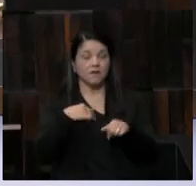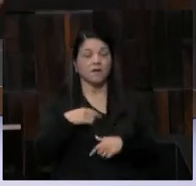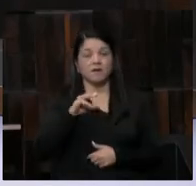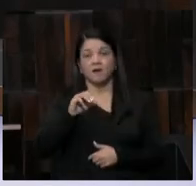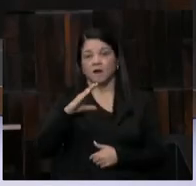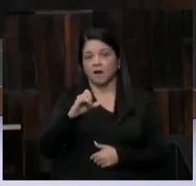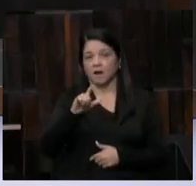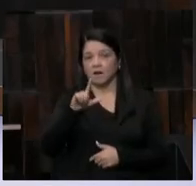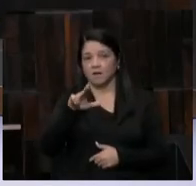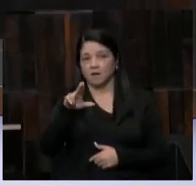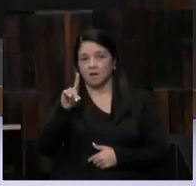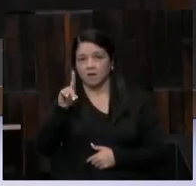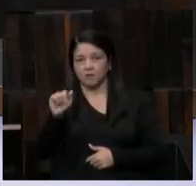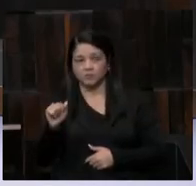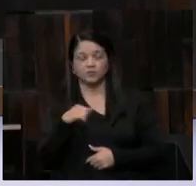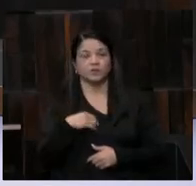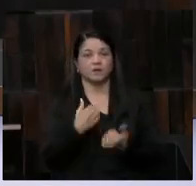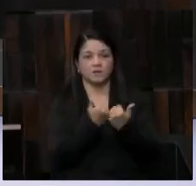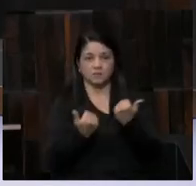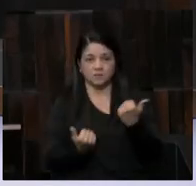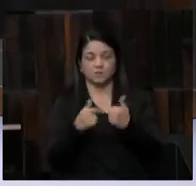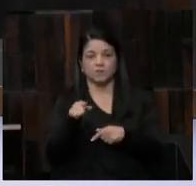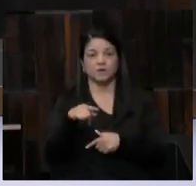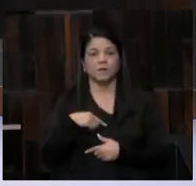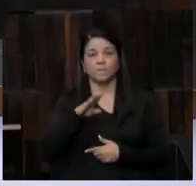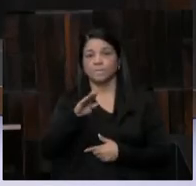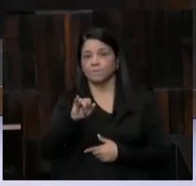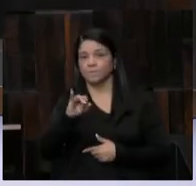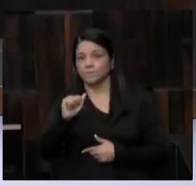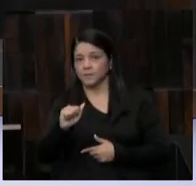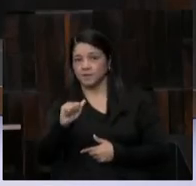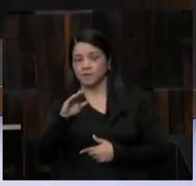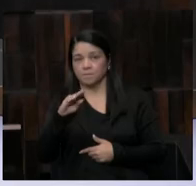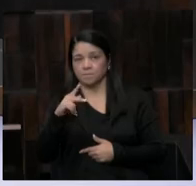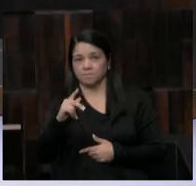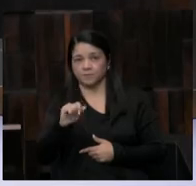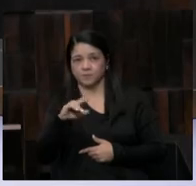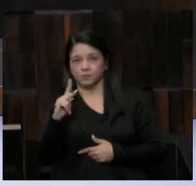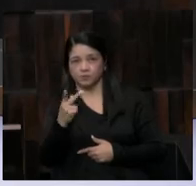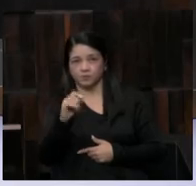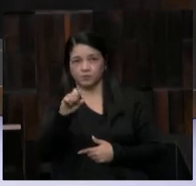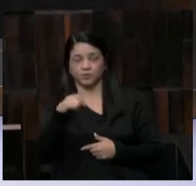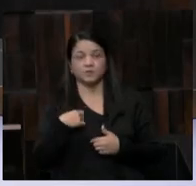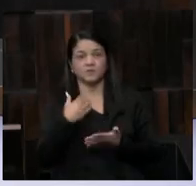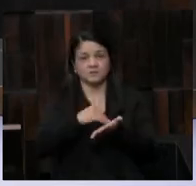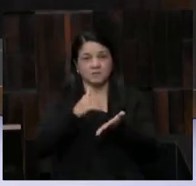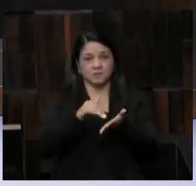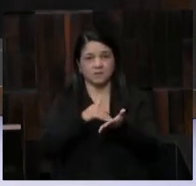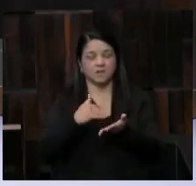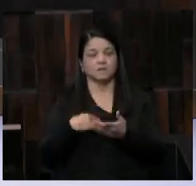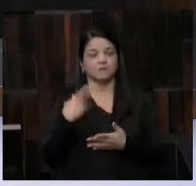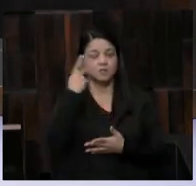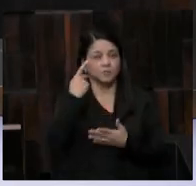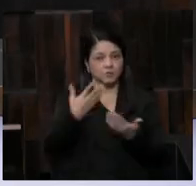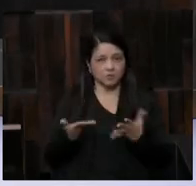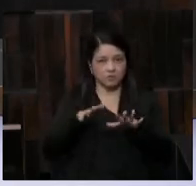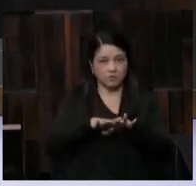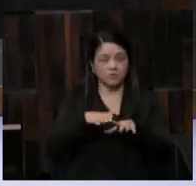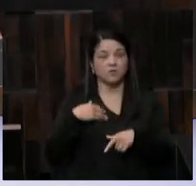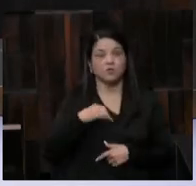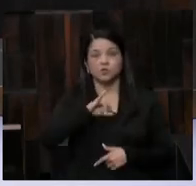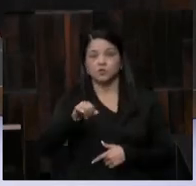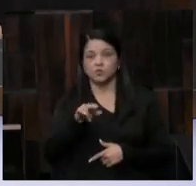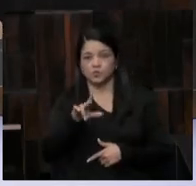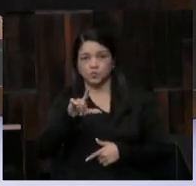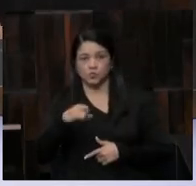assessora da Bia Pacheco, que é subsecretária de políticas inclusivas, ao Júlio César, psicólogo